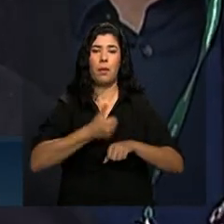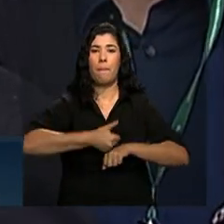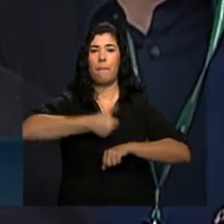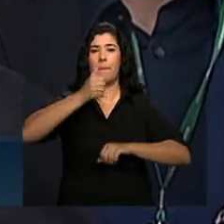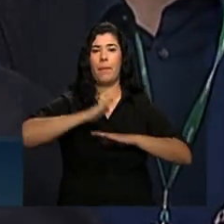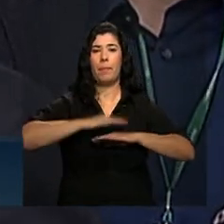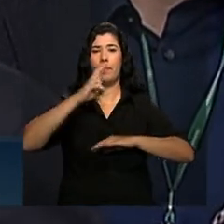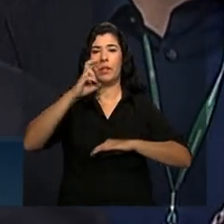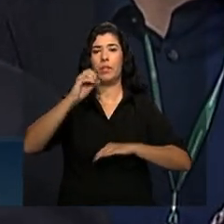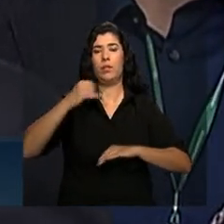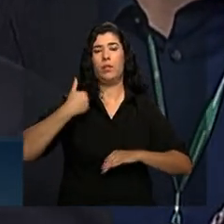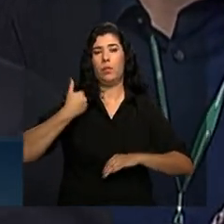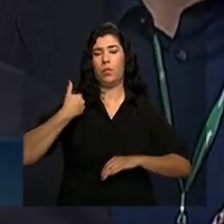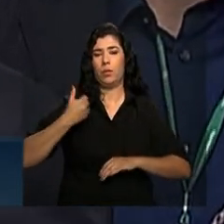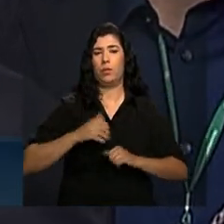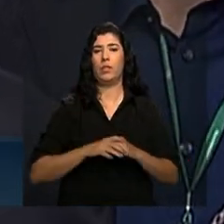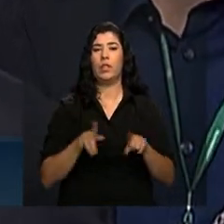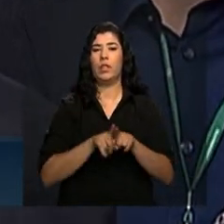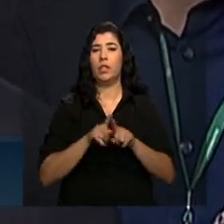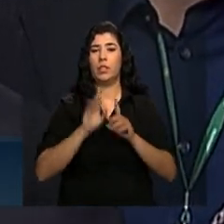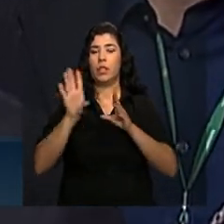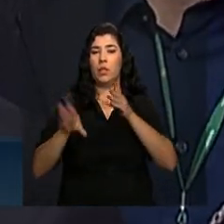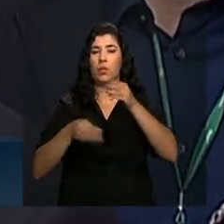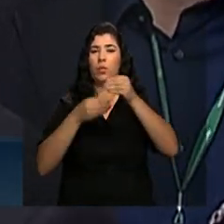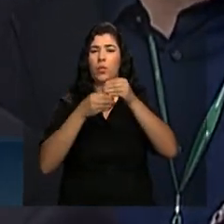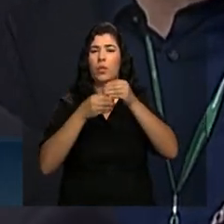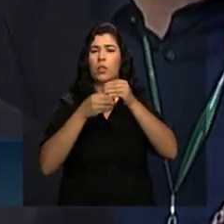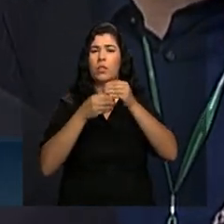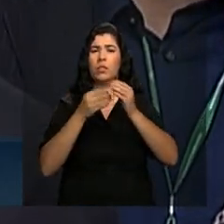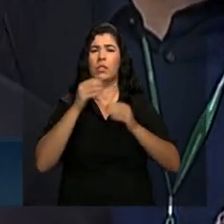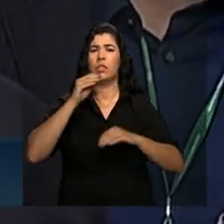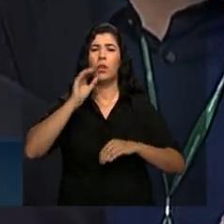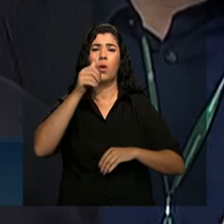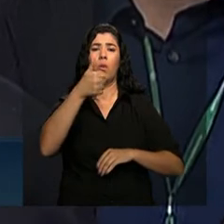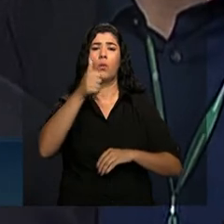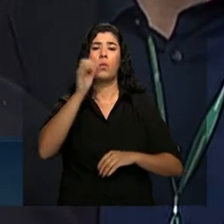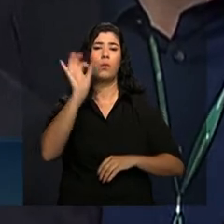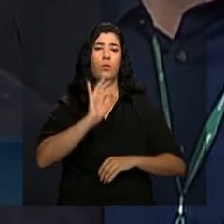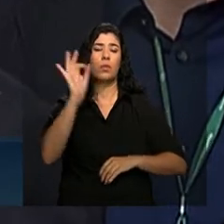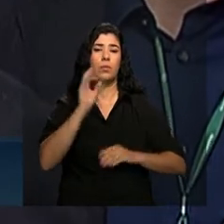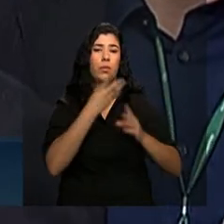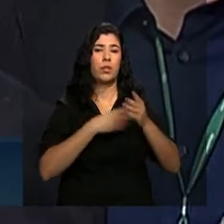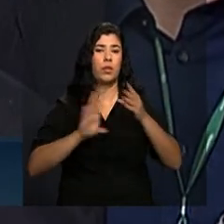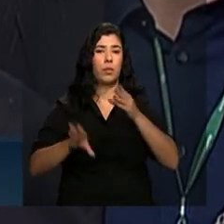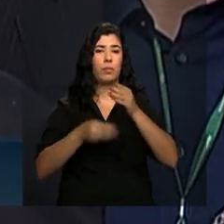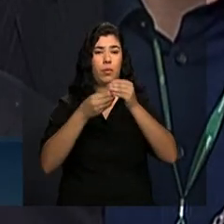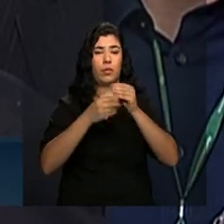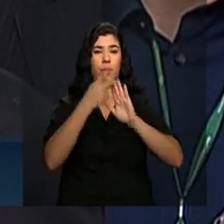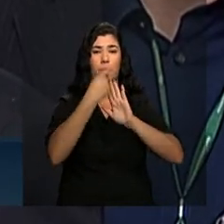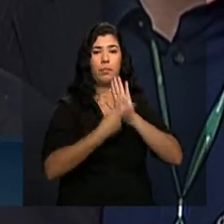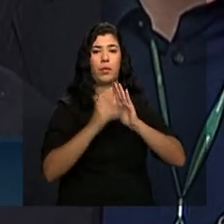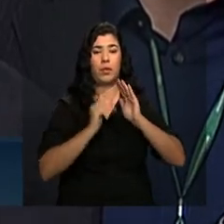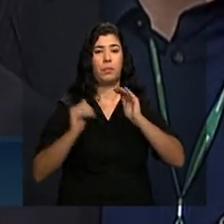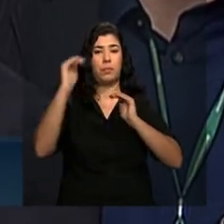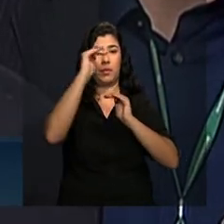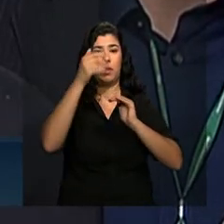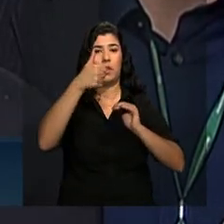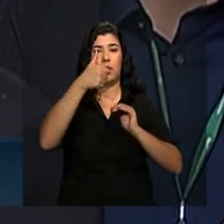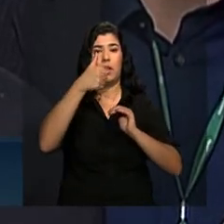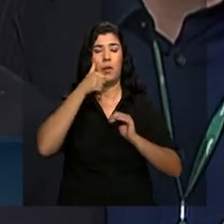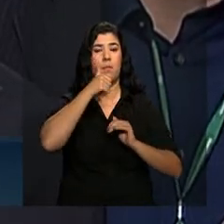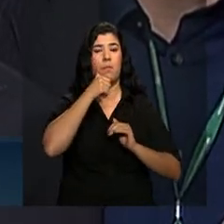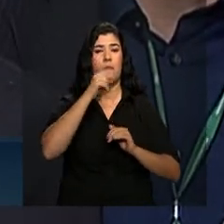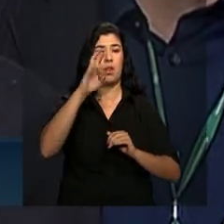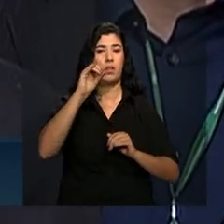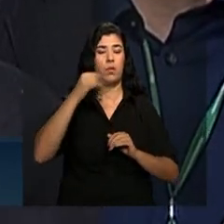com mais de 50 anos. Né? Houve um acréscimo de quantos por cento? Você lembra? De 11% com a implementação da portaria. Portanto, ela atingiu o